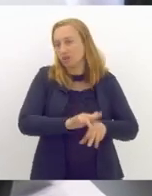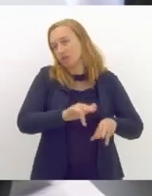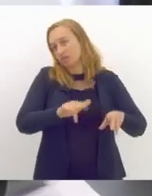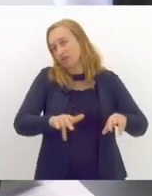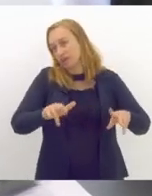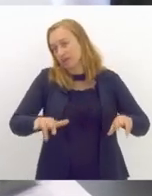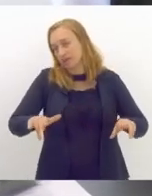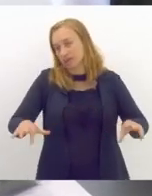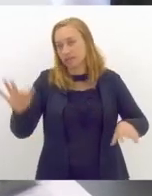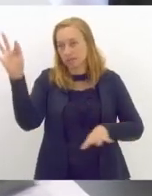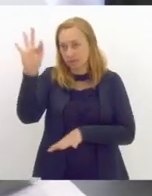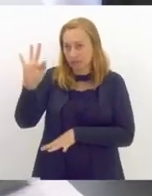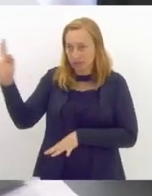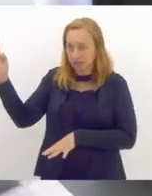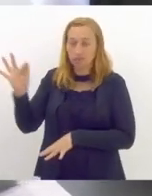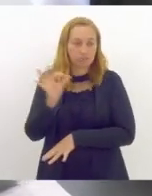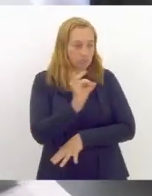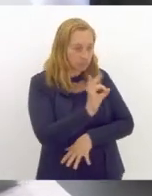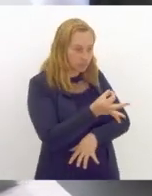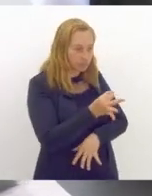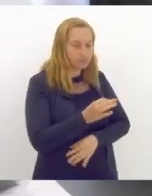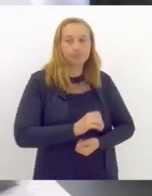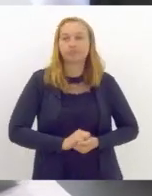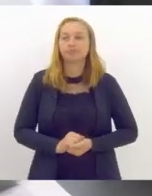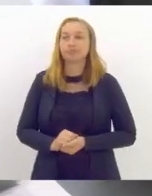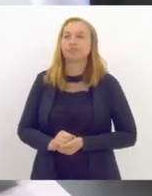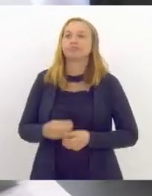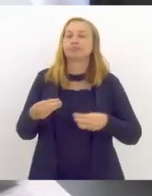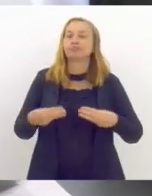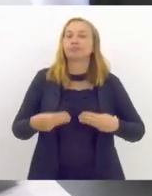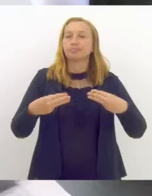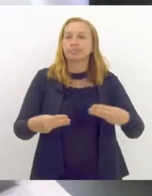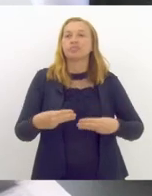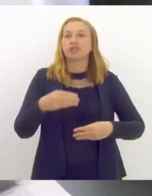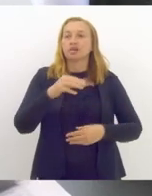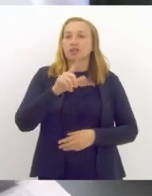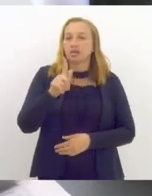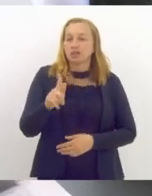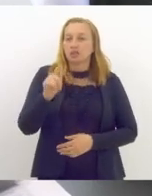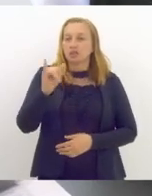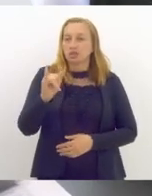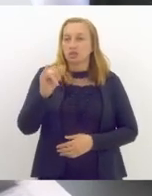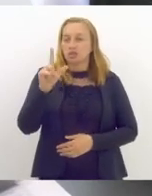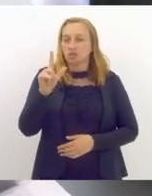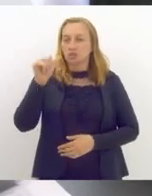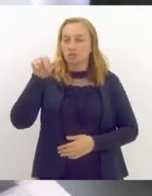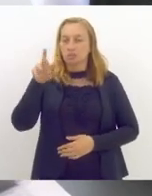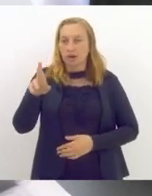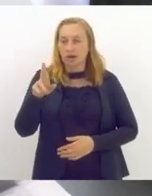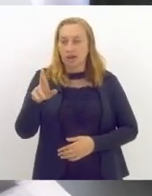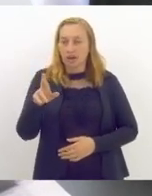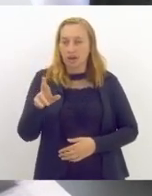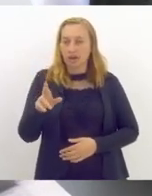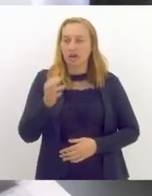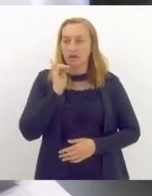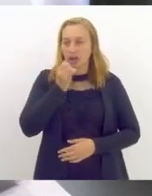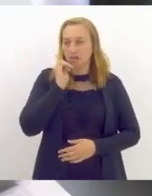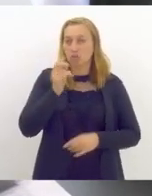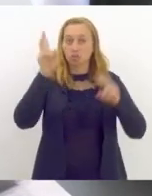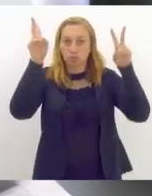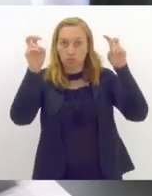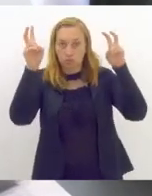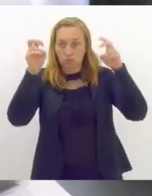unidades da Federação o ministro Gilmar Mendes é o relator da matéria